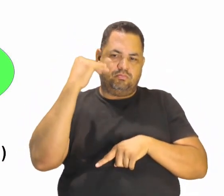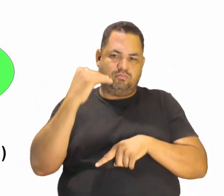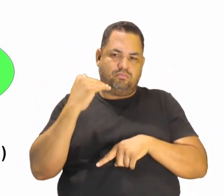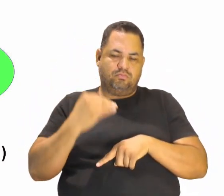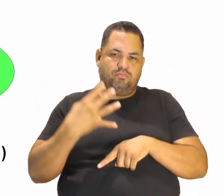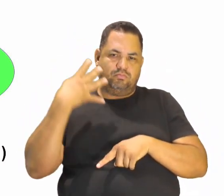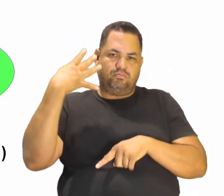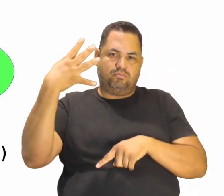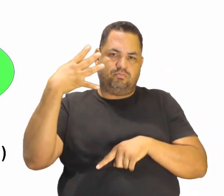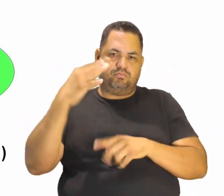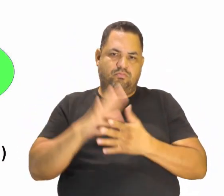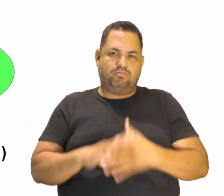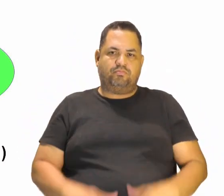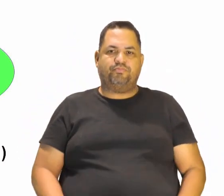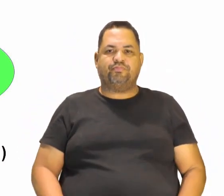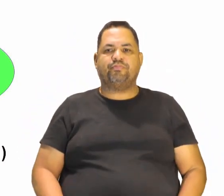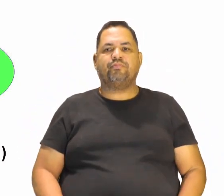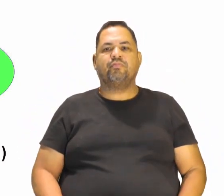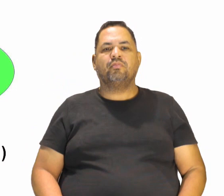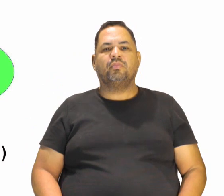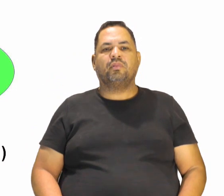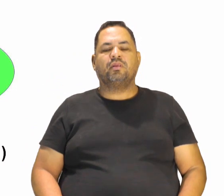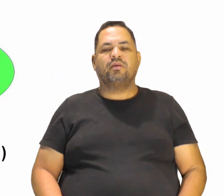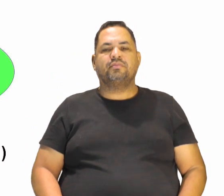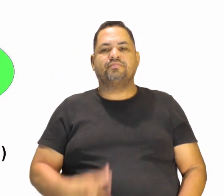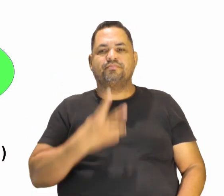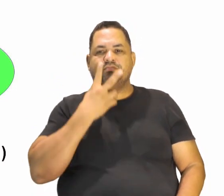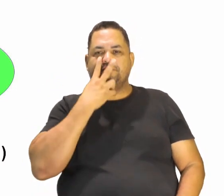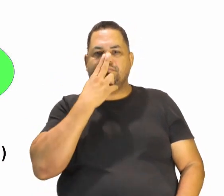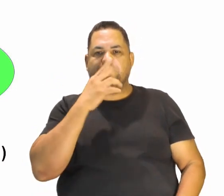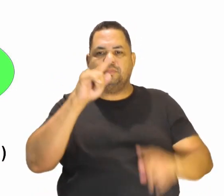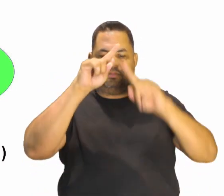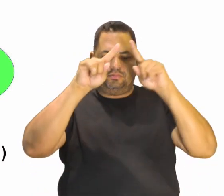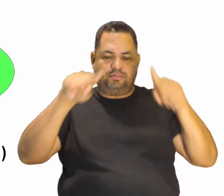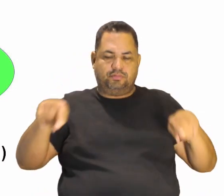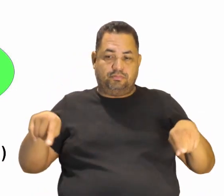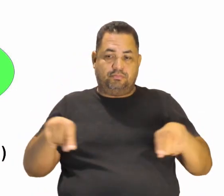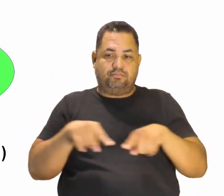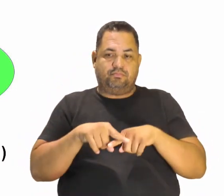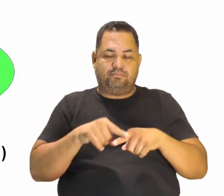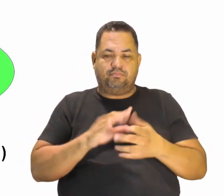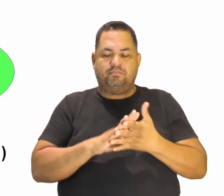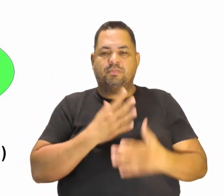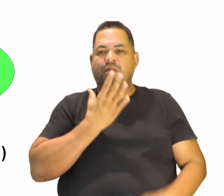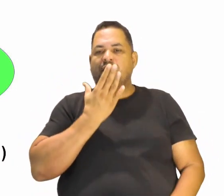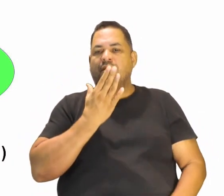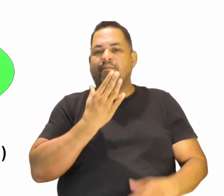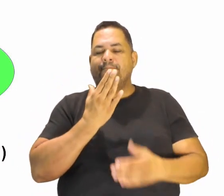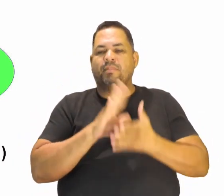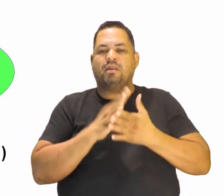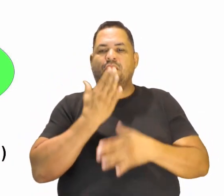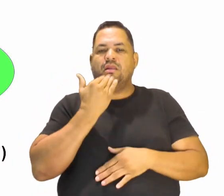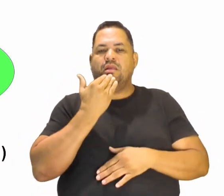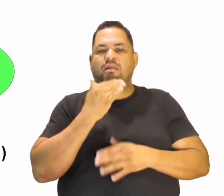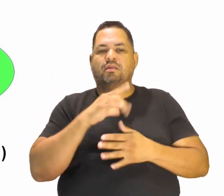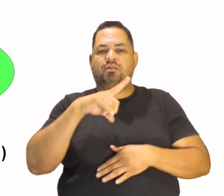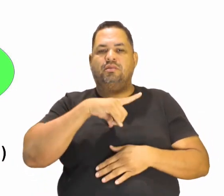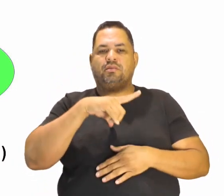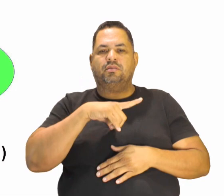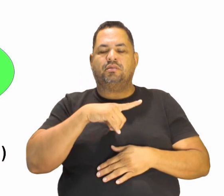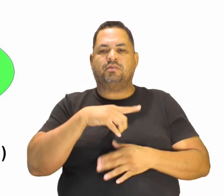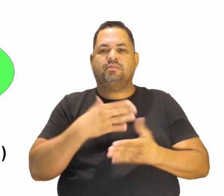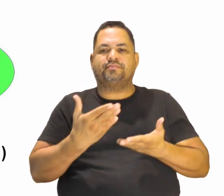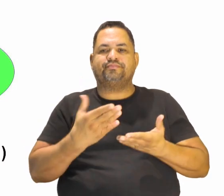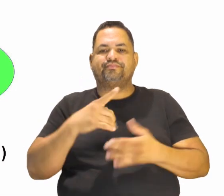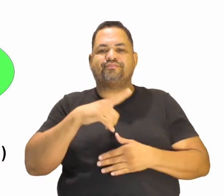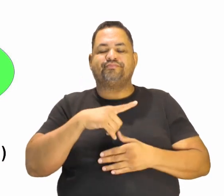semelhança, ela se parece com a pirâmide alimentar e a gente percebe aí que dentro dessa pirâmide de atividade física a